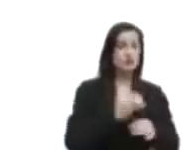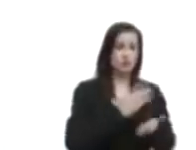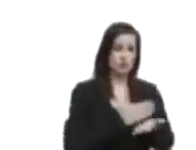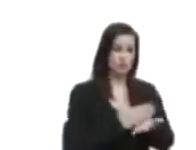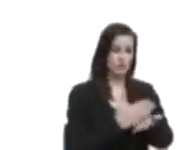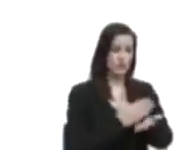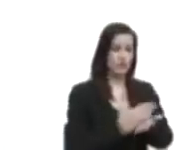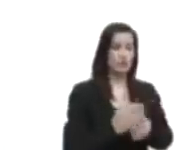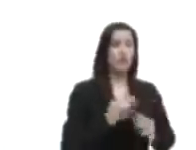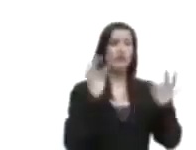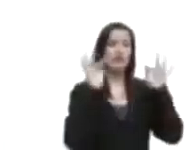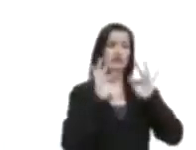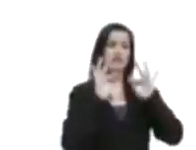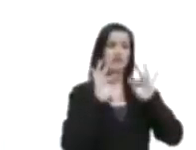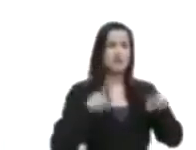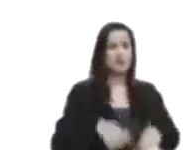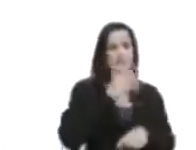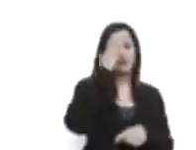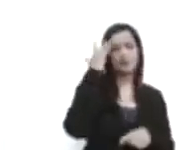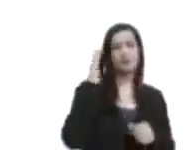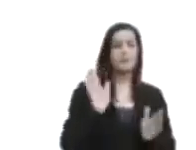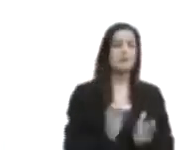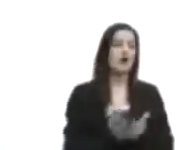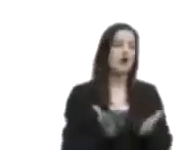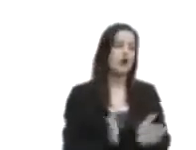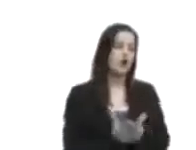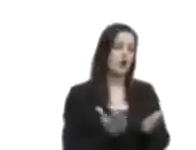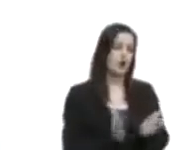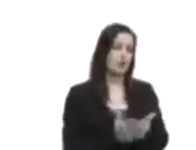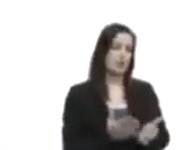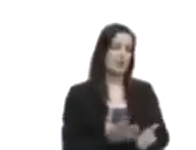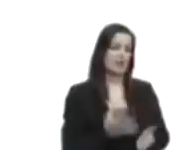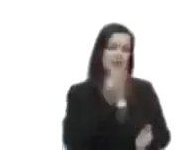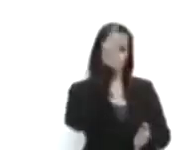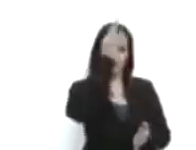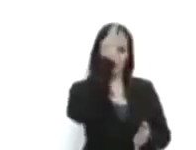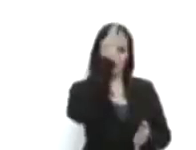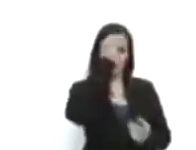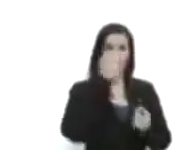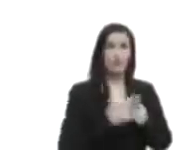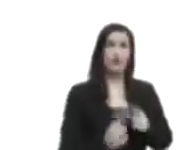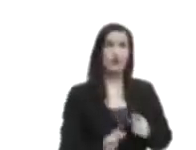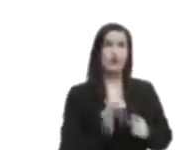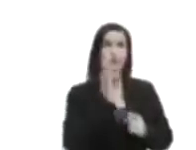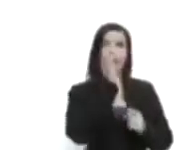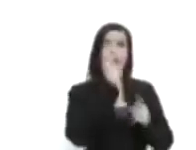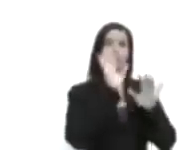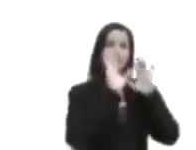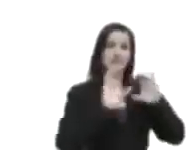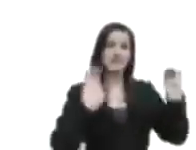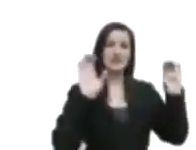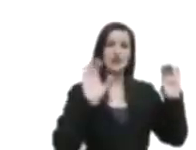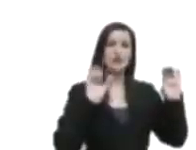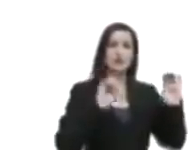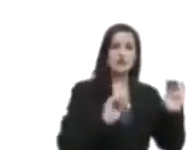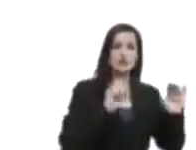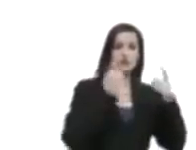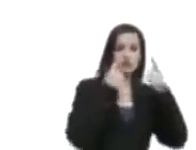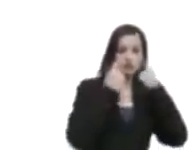ou pobres de espírito, porque deles é o reino dos céus. Bem-aventurados que choram, porque serão